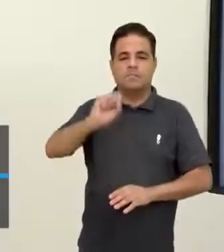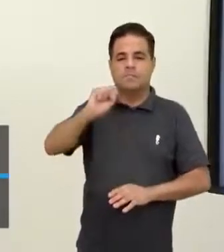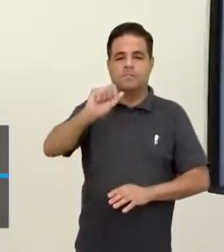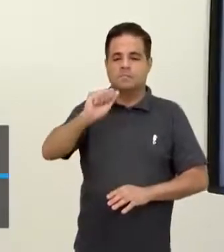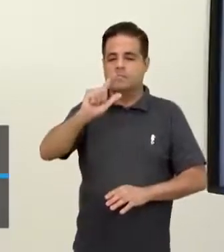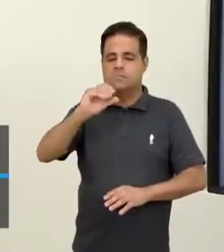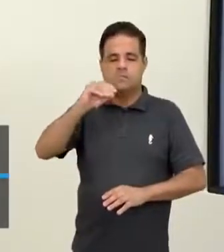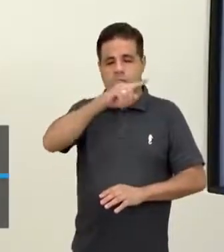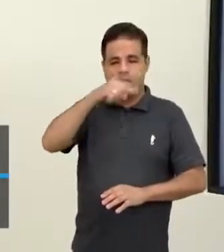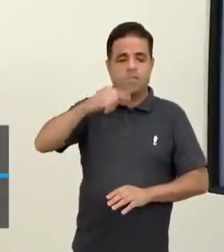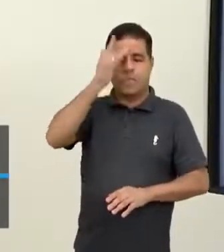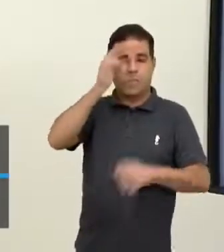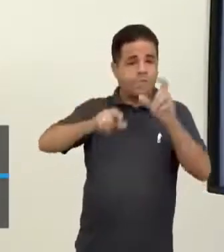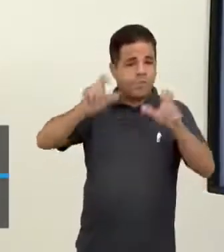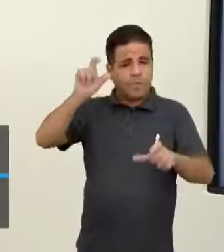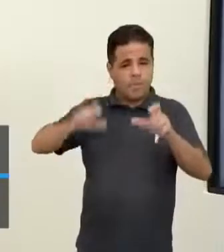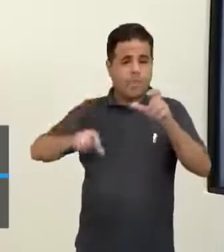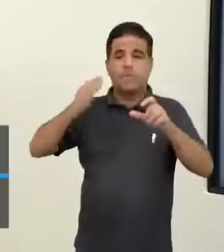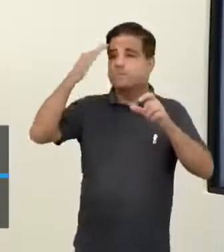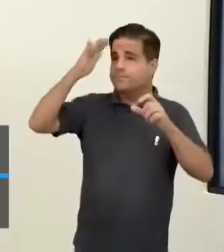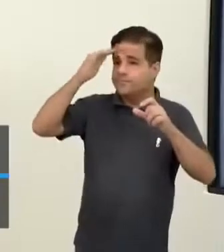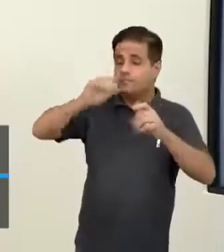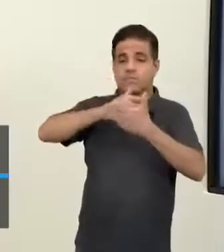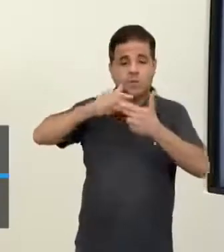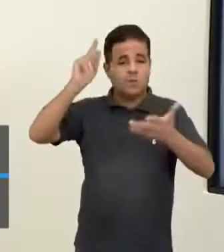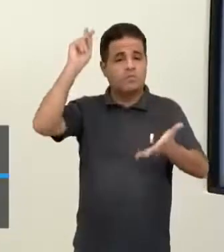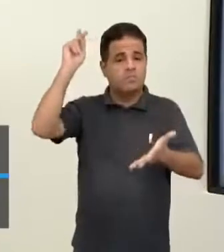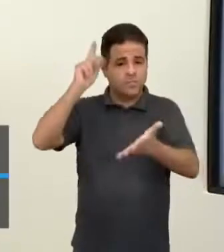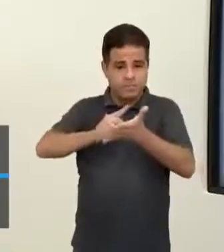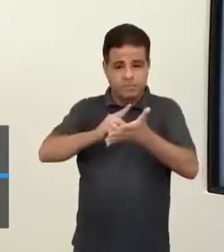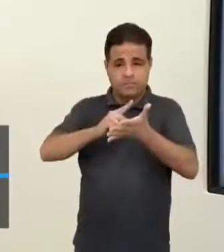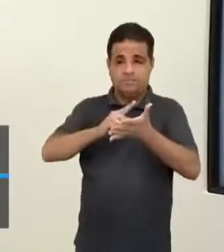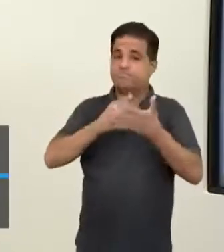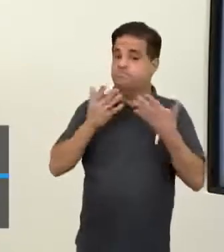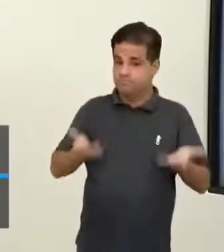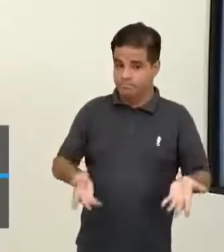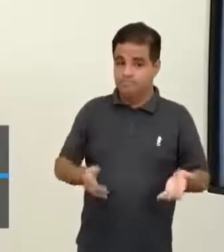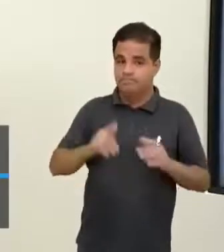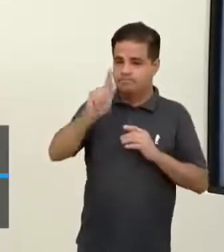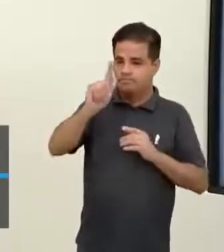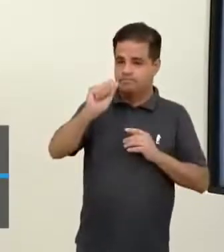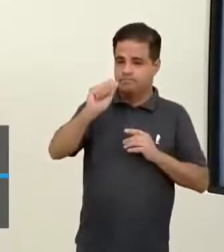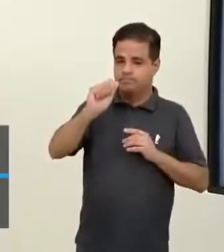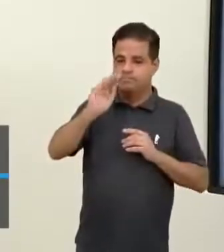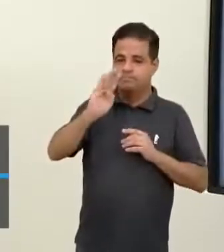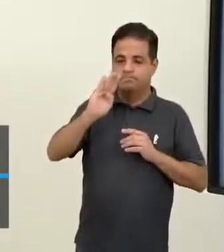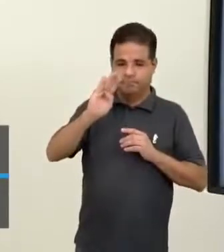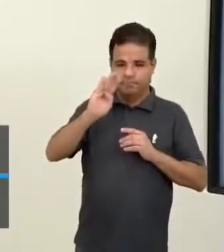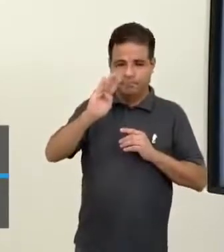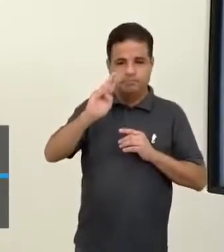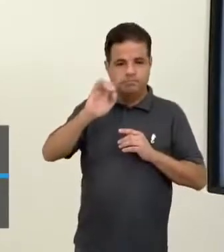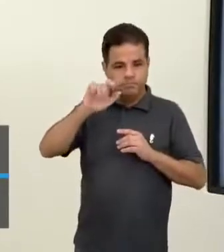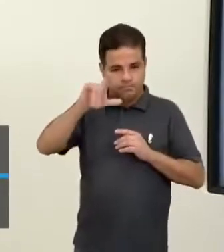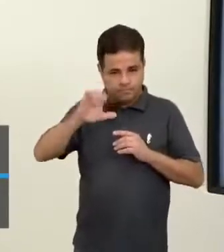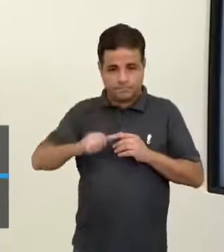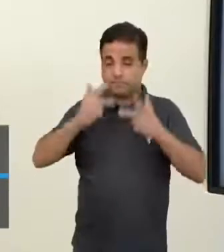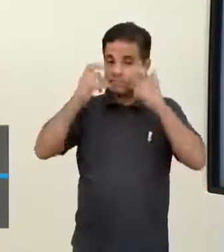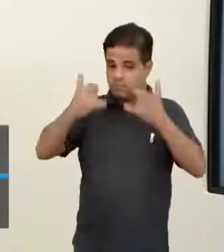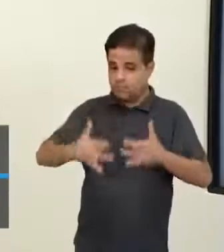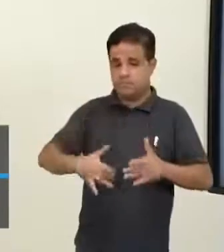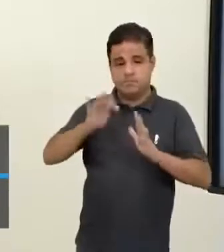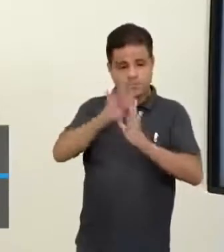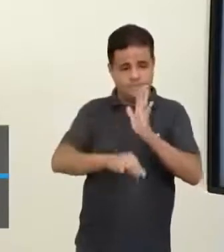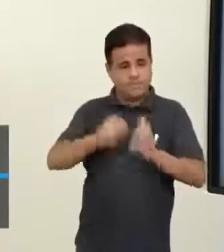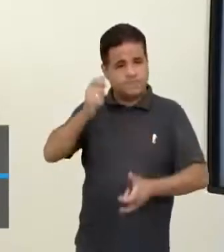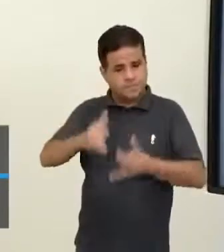assim: sobre pessoas que entendem coisas literalmente. Gabriele, o texto trata sobre